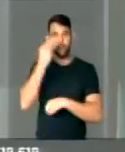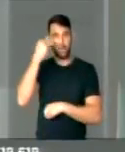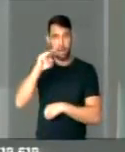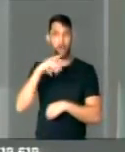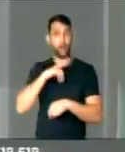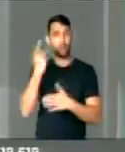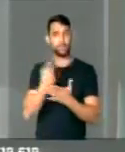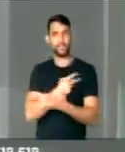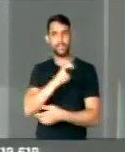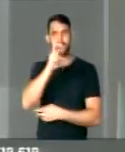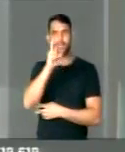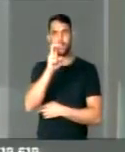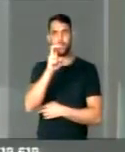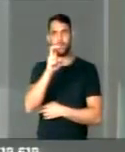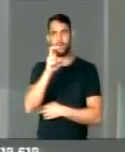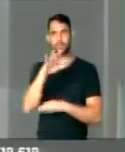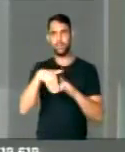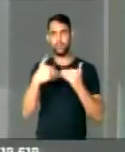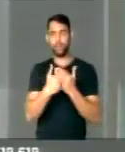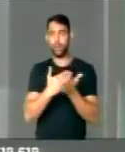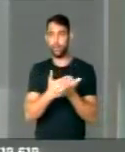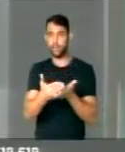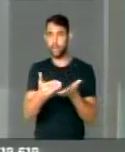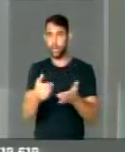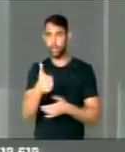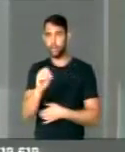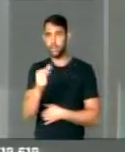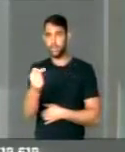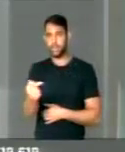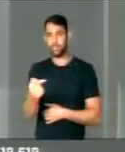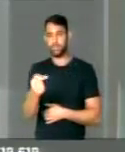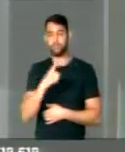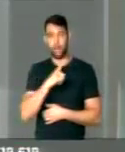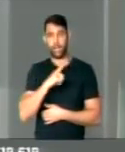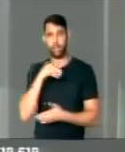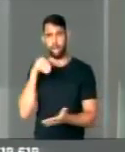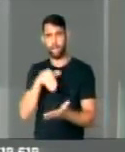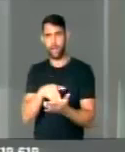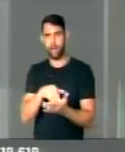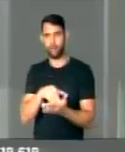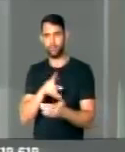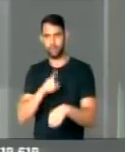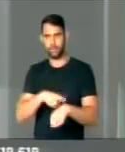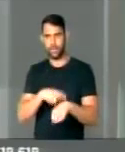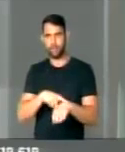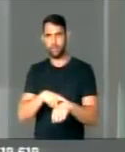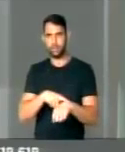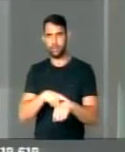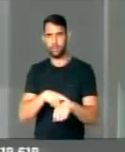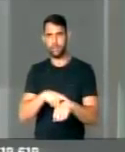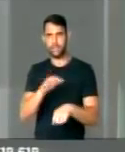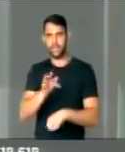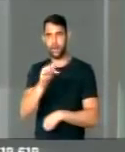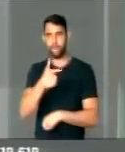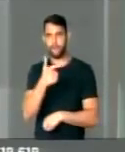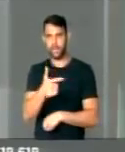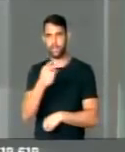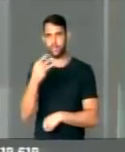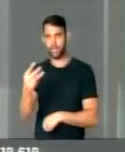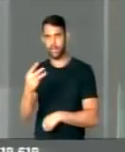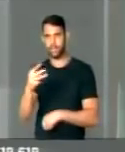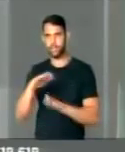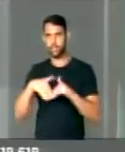Maranhão. 5 em funcionamento agora em 2017. Até o final do mandato, deste mandato, serão